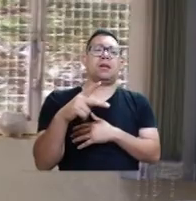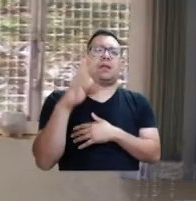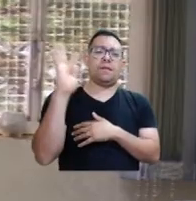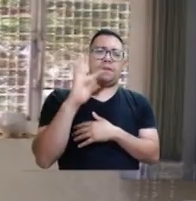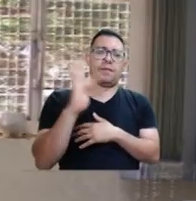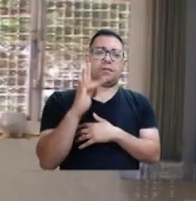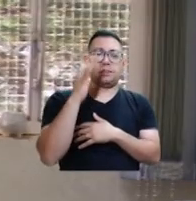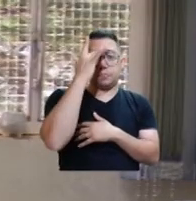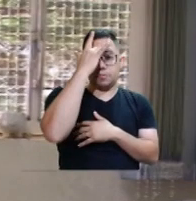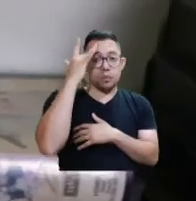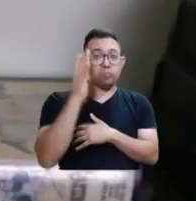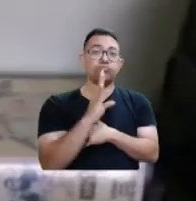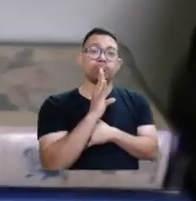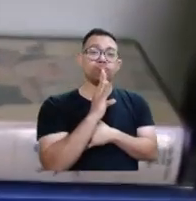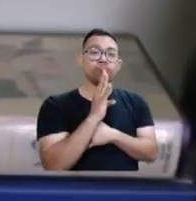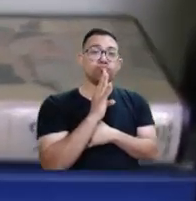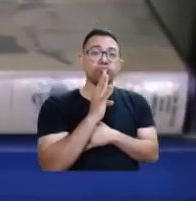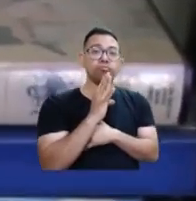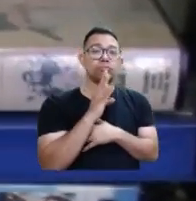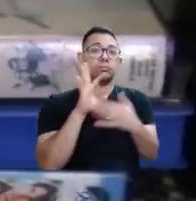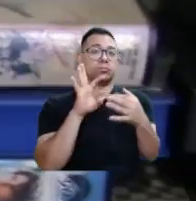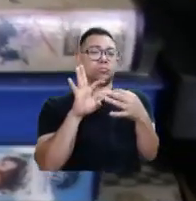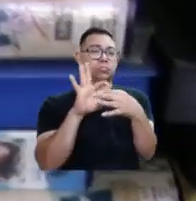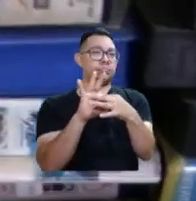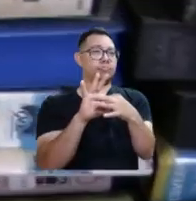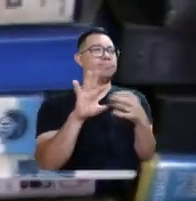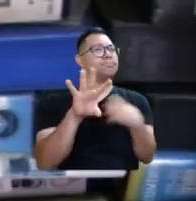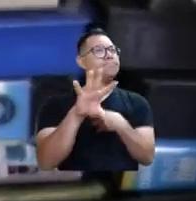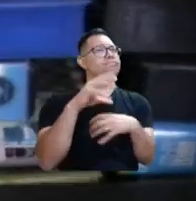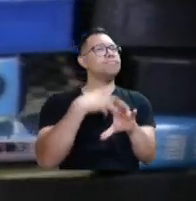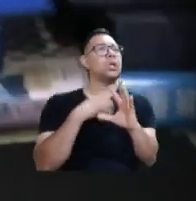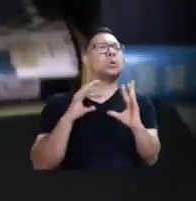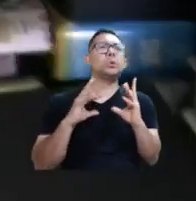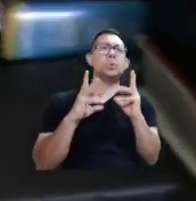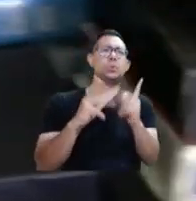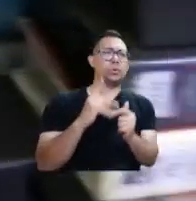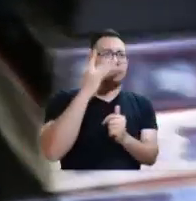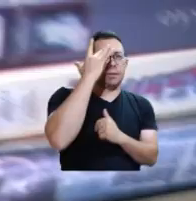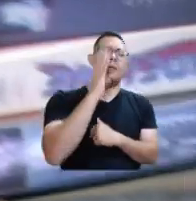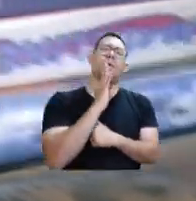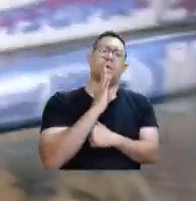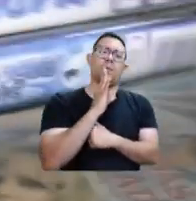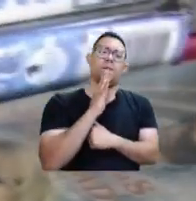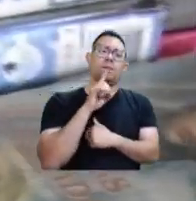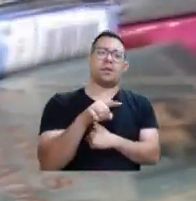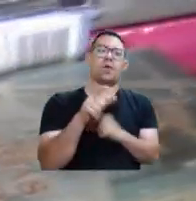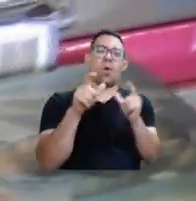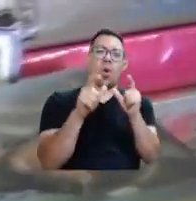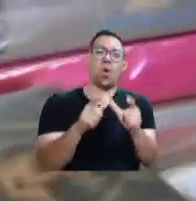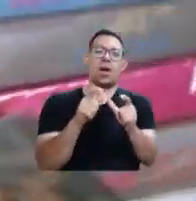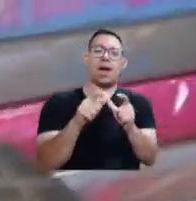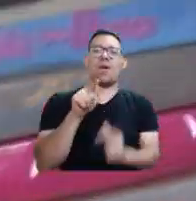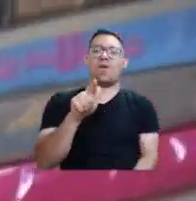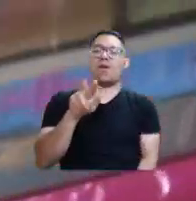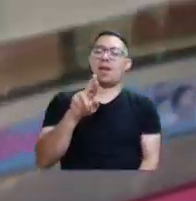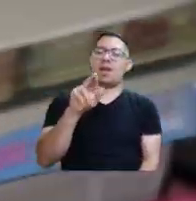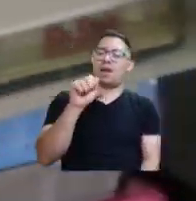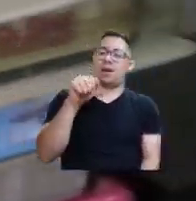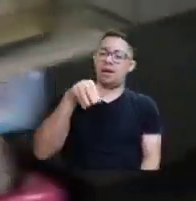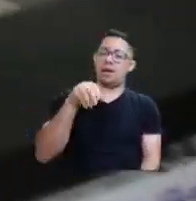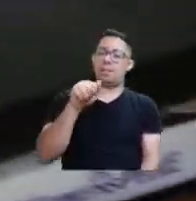primeiras locadoras da cidade e foi aquela com que os francanos tiveram maior vínculo afetivo. Praticamente todo mundo